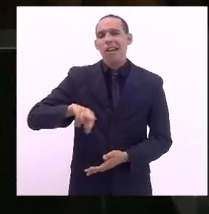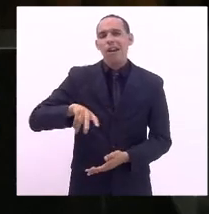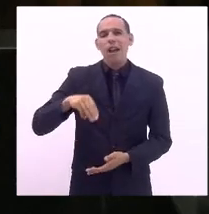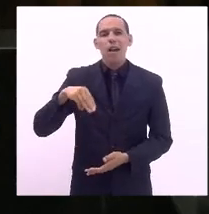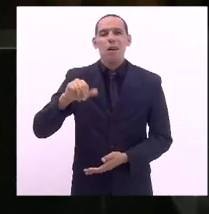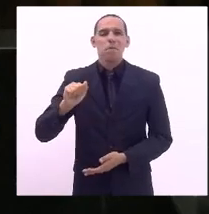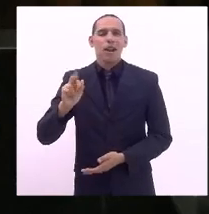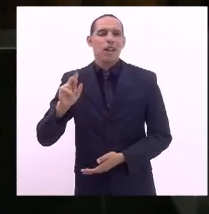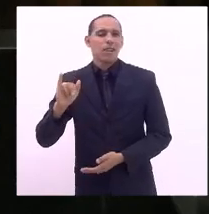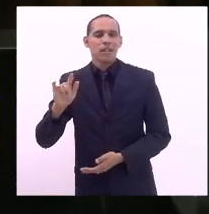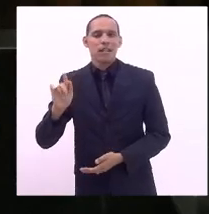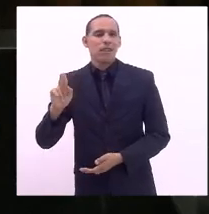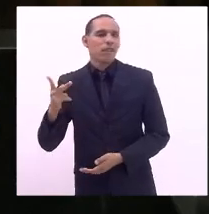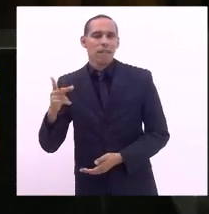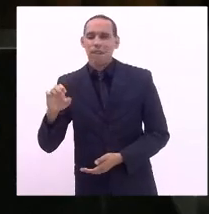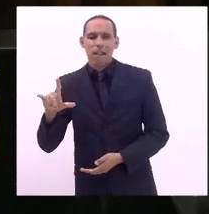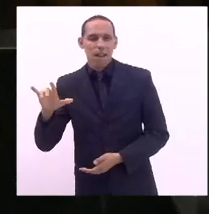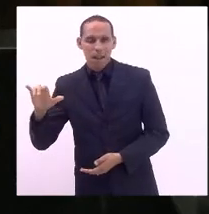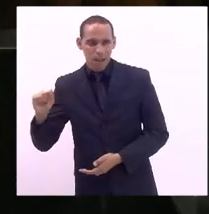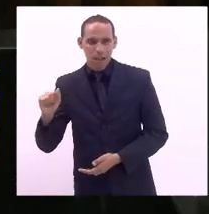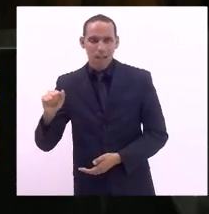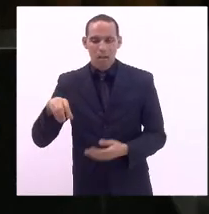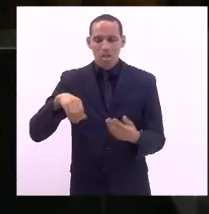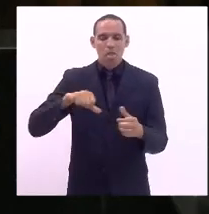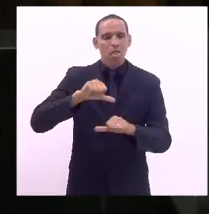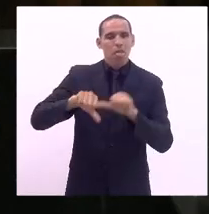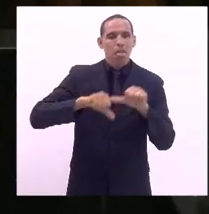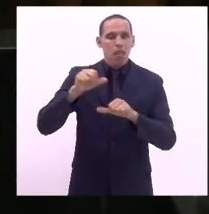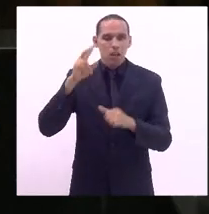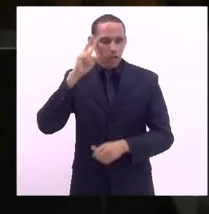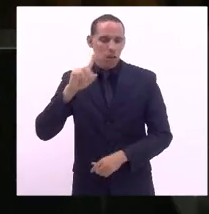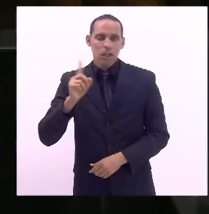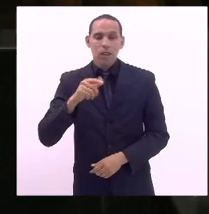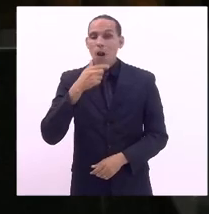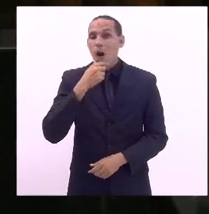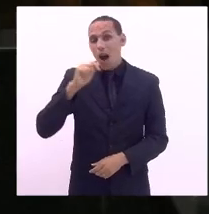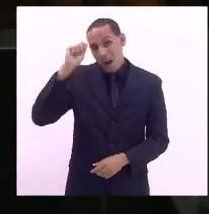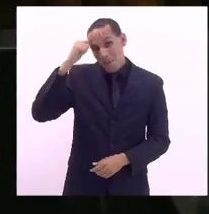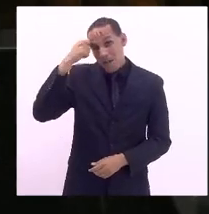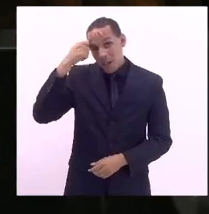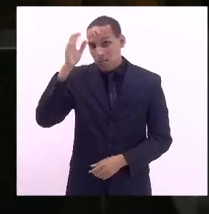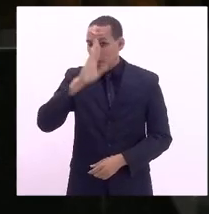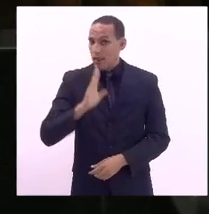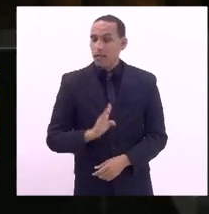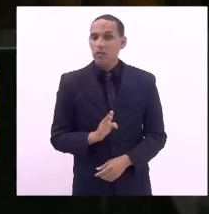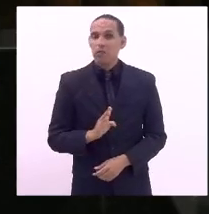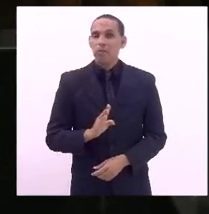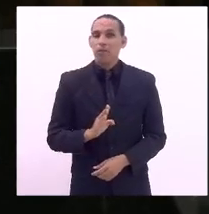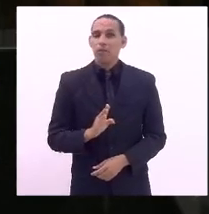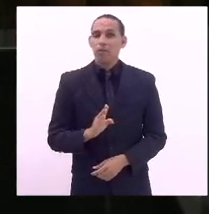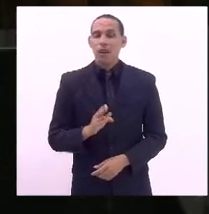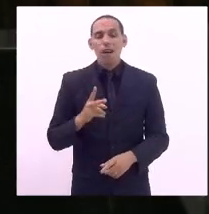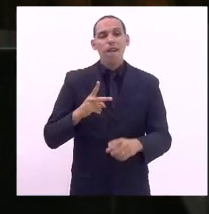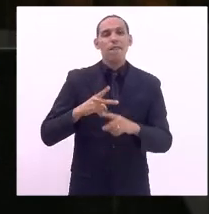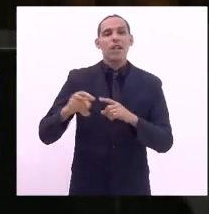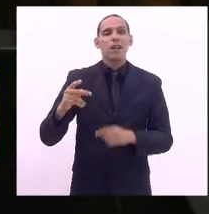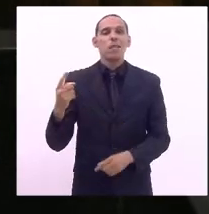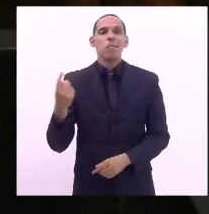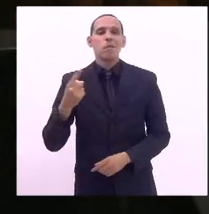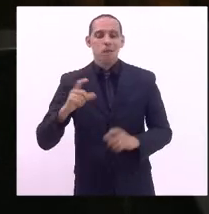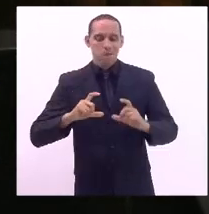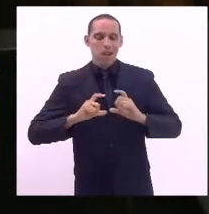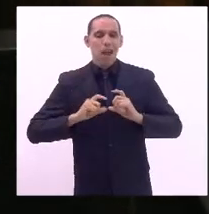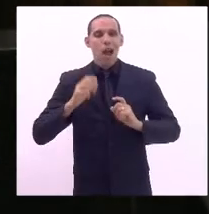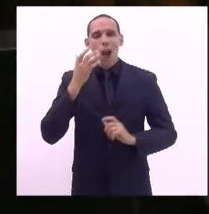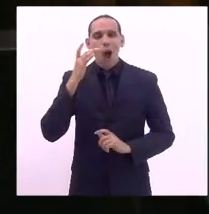Marighella, como decidem distorcer a história, um homem preto, brasileiro, conquistou a primeira medalha de